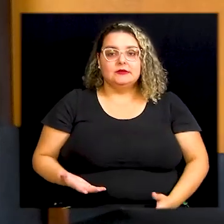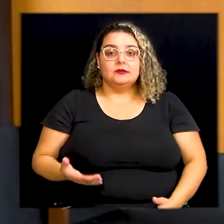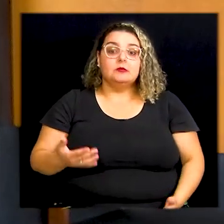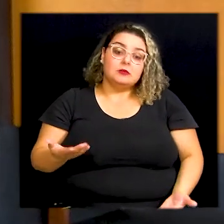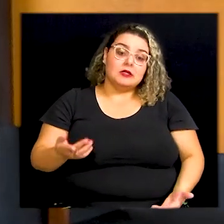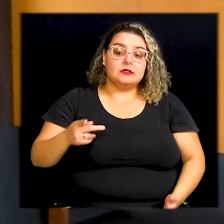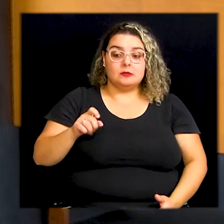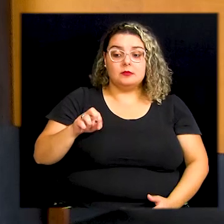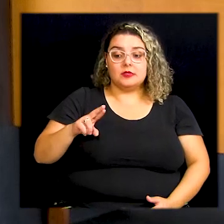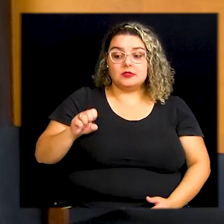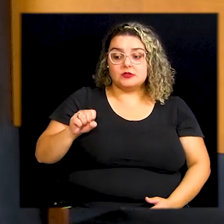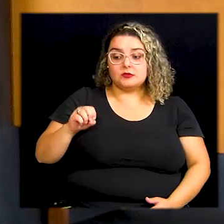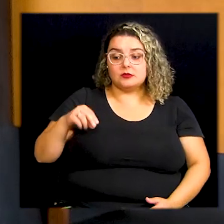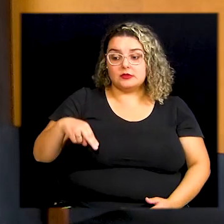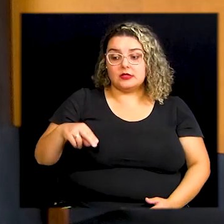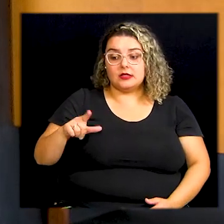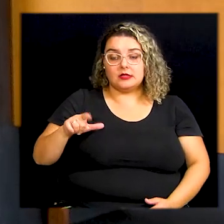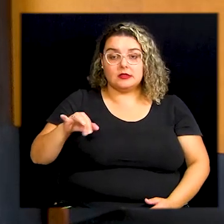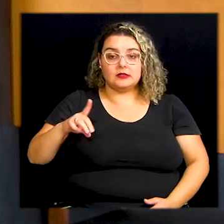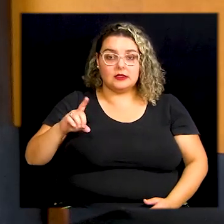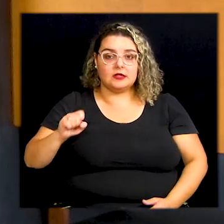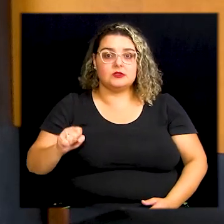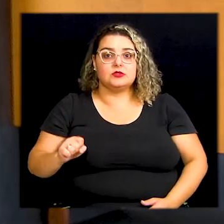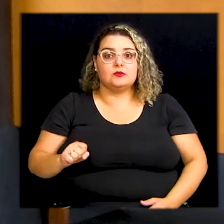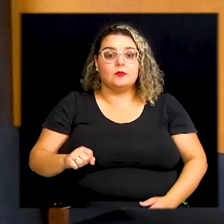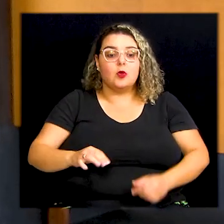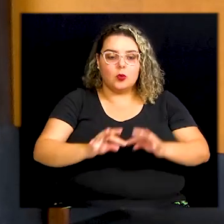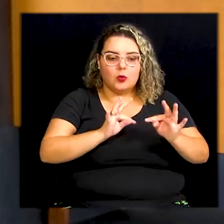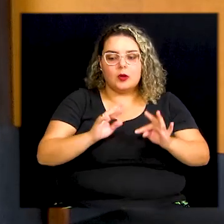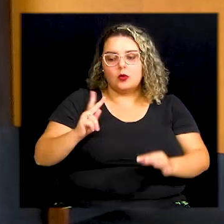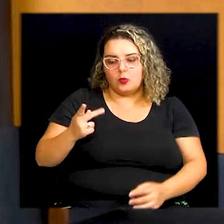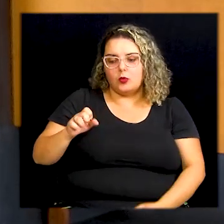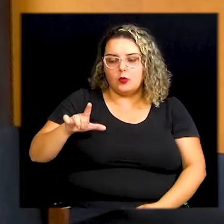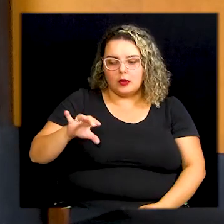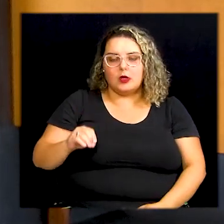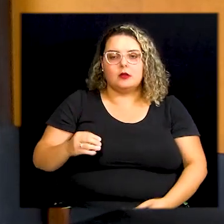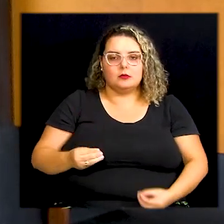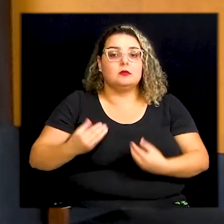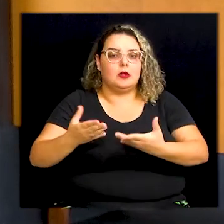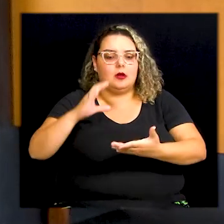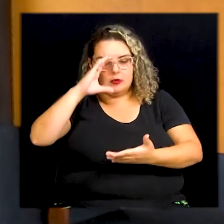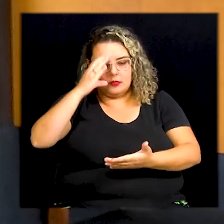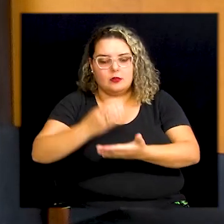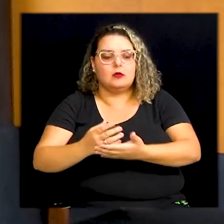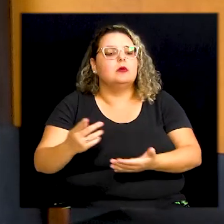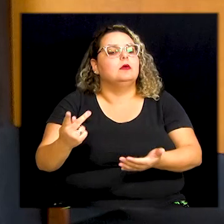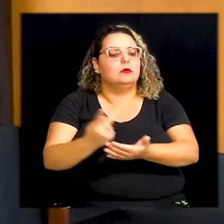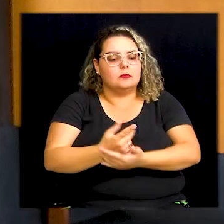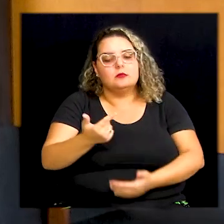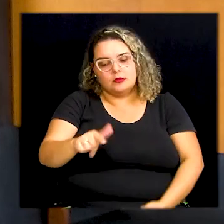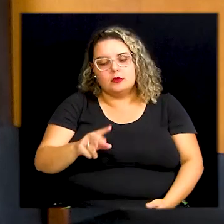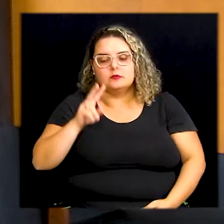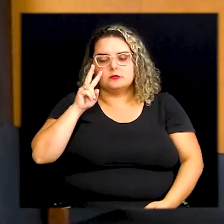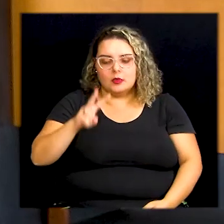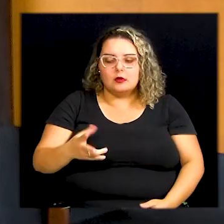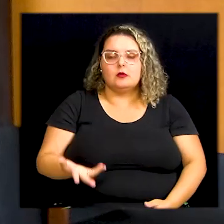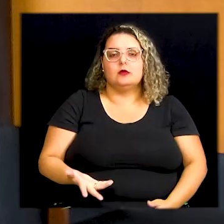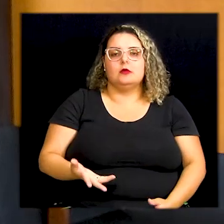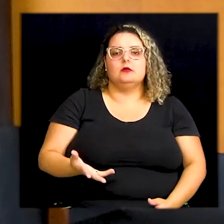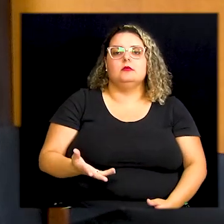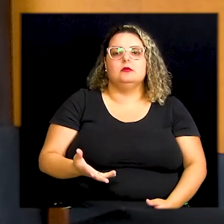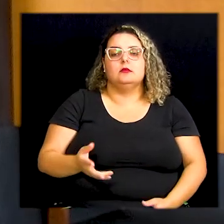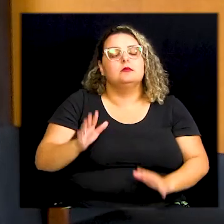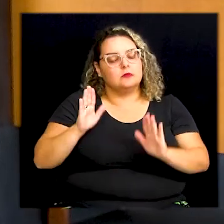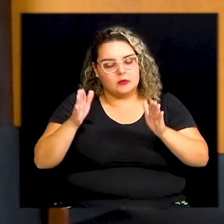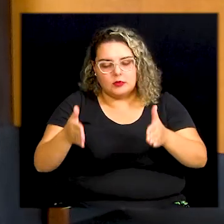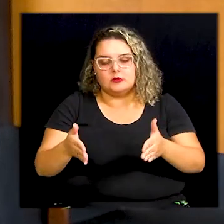a personalidade, como eu disse, o Hélio passa bastante confiança pra gente, né? Errou, vai de novo, e eu me